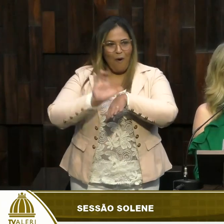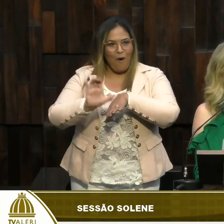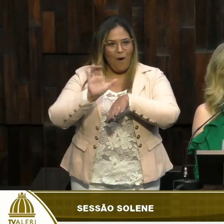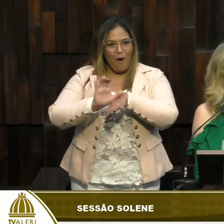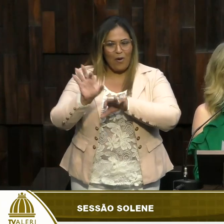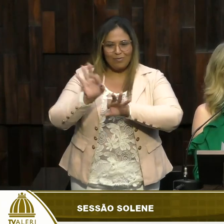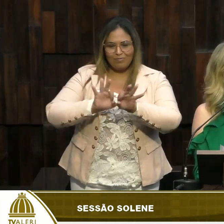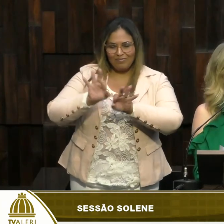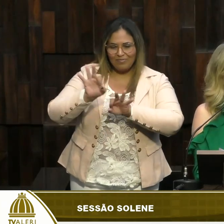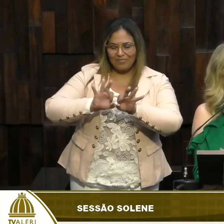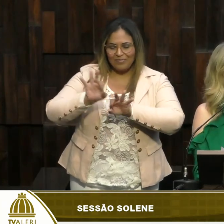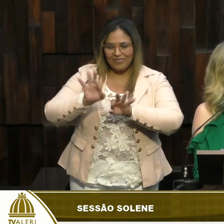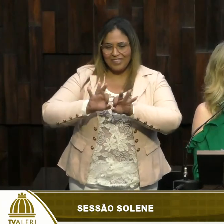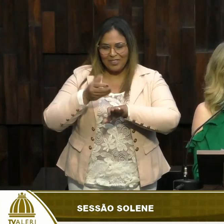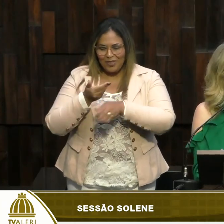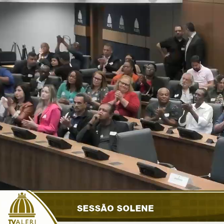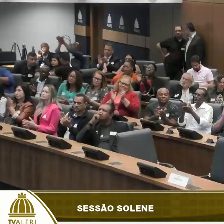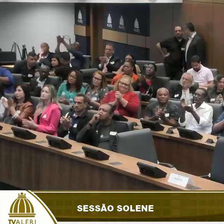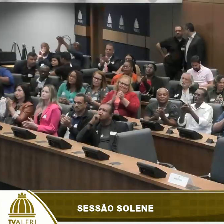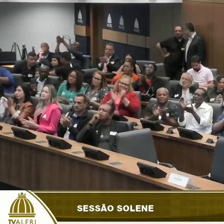concurso. Isso precisa ser